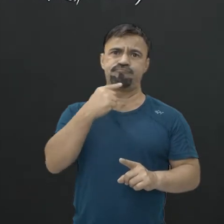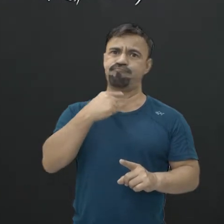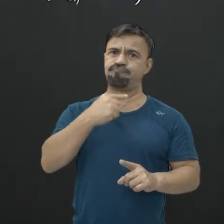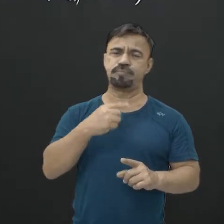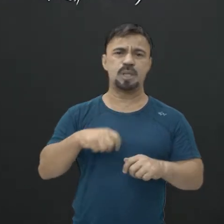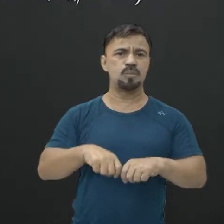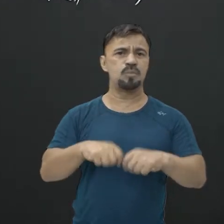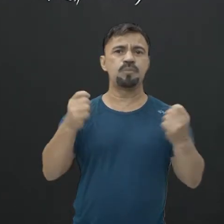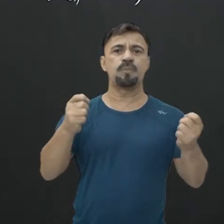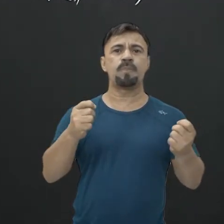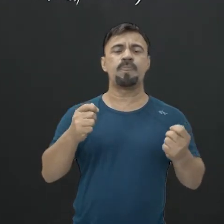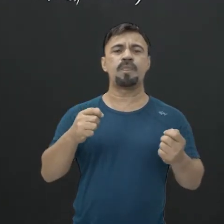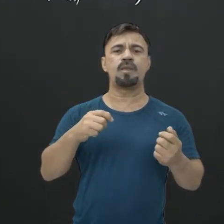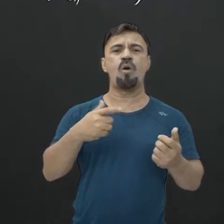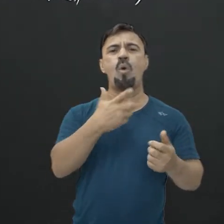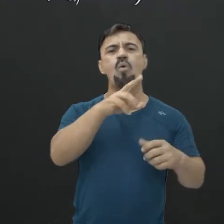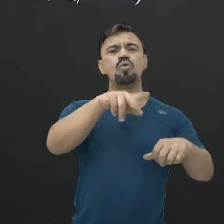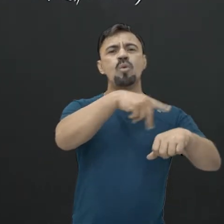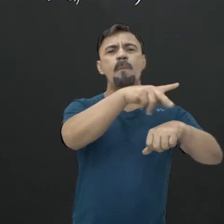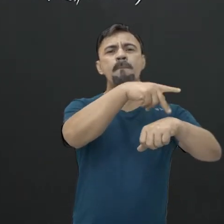por exemplo, como alguns dos países aí,